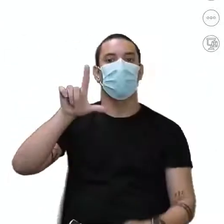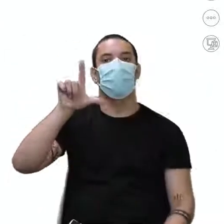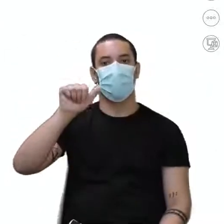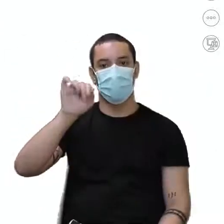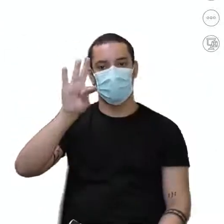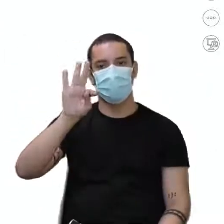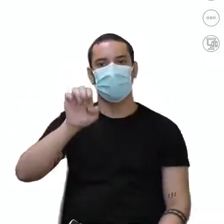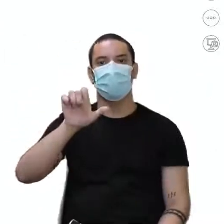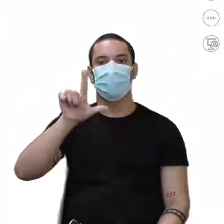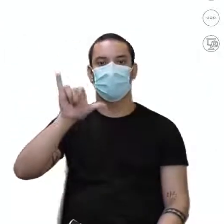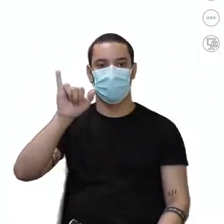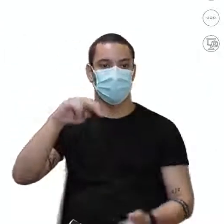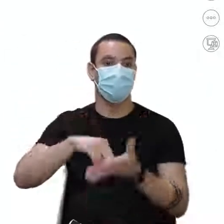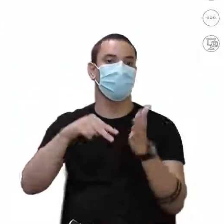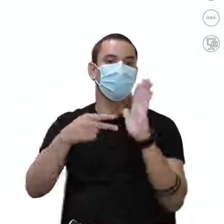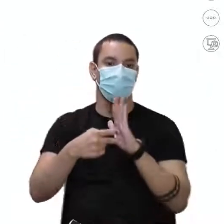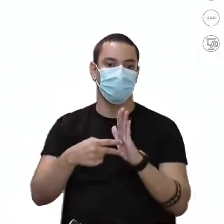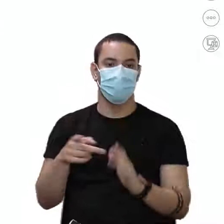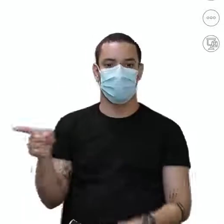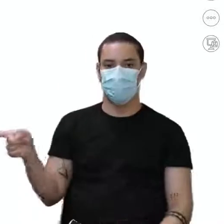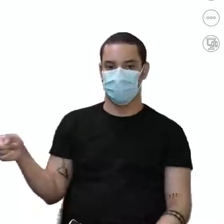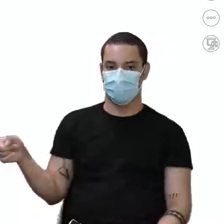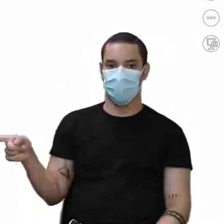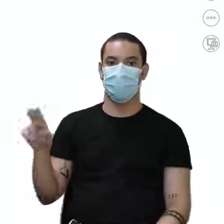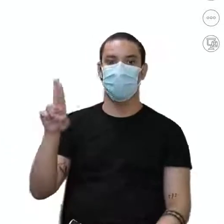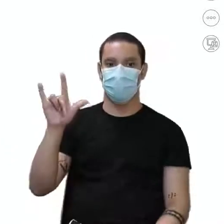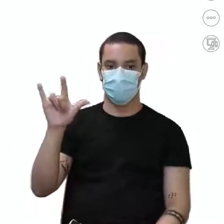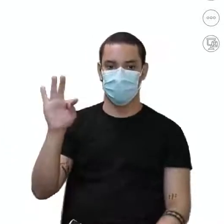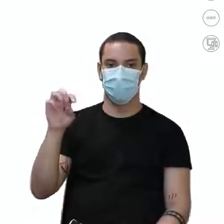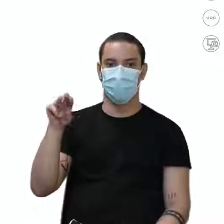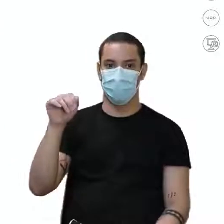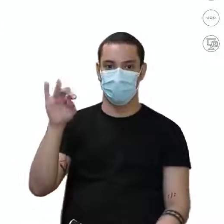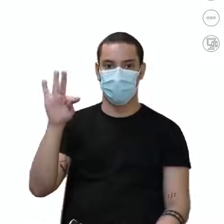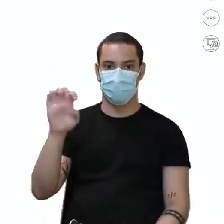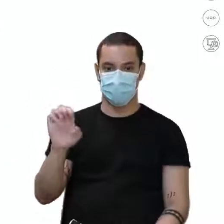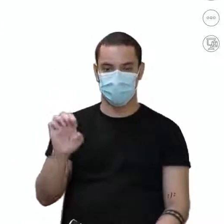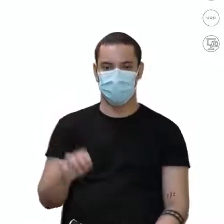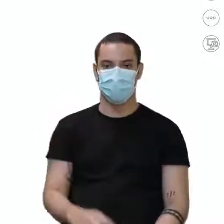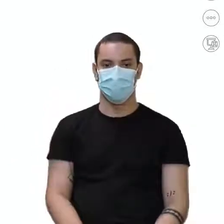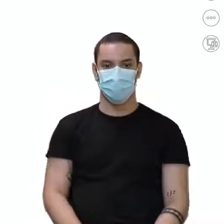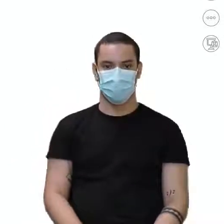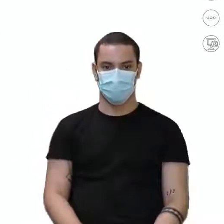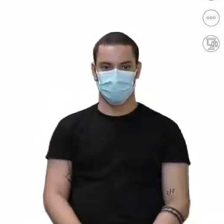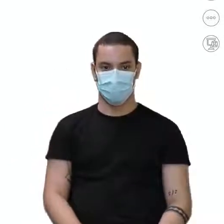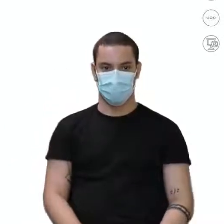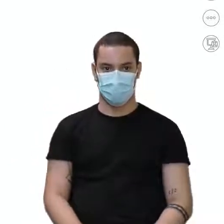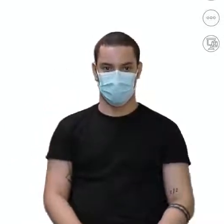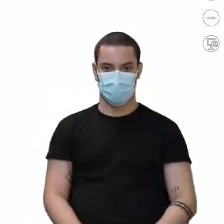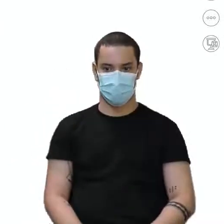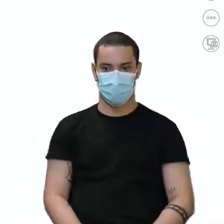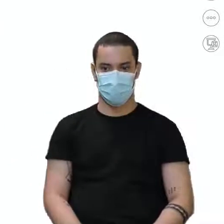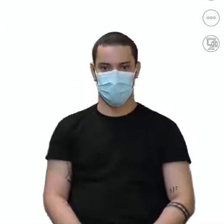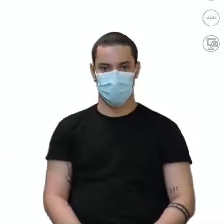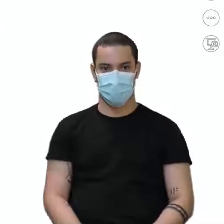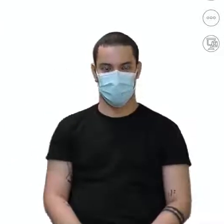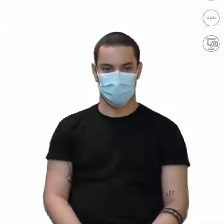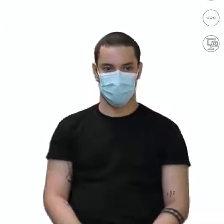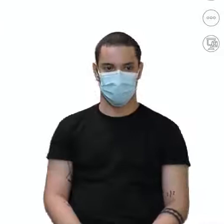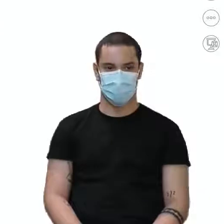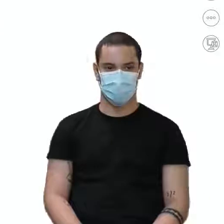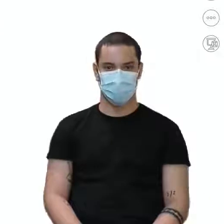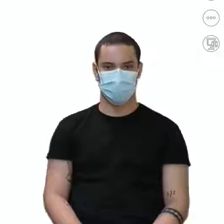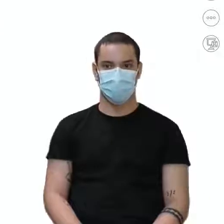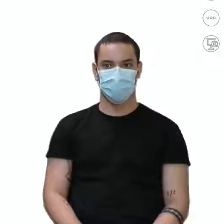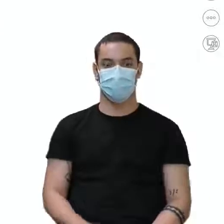significa ultimamente. We hope ultimately to be able to buy a house of our own.